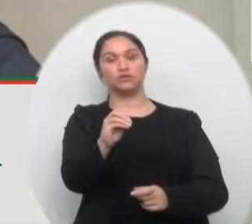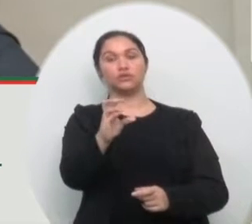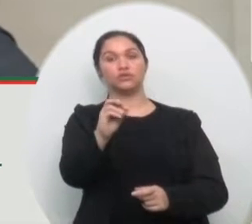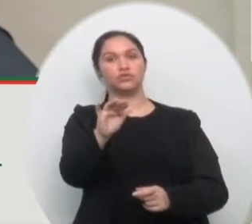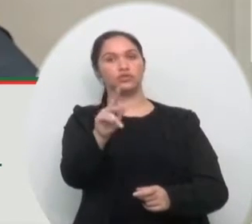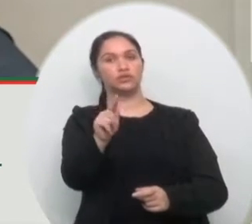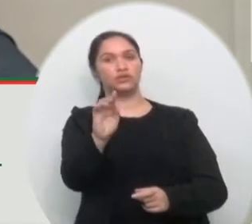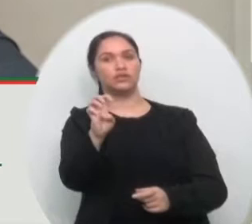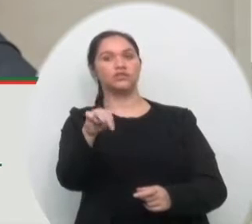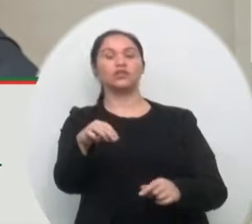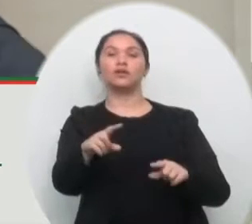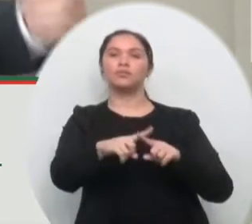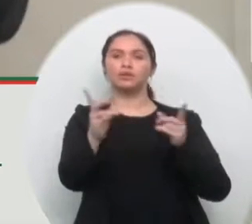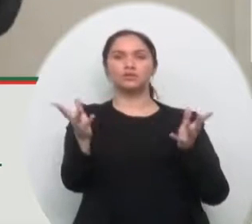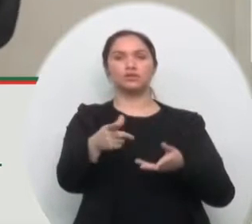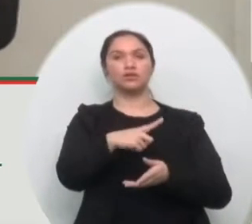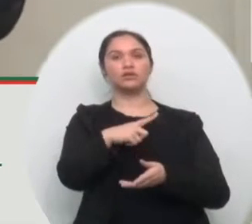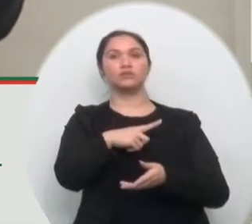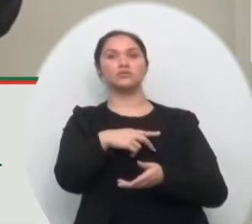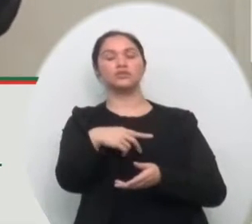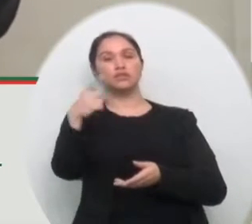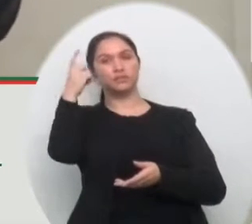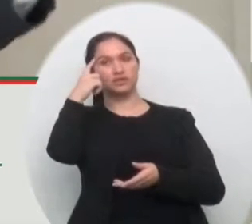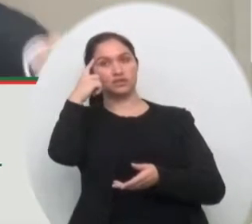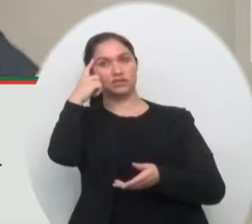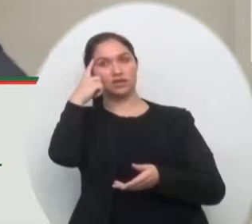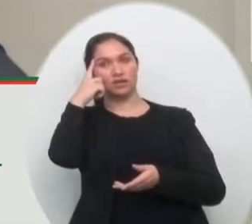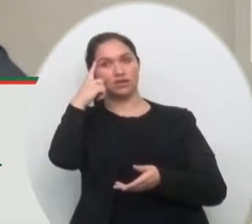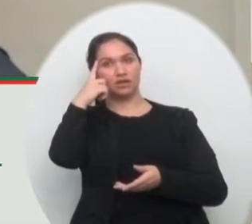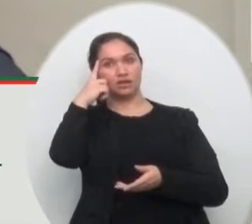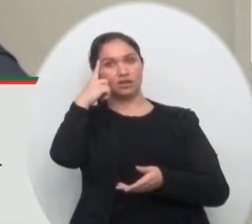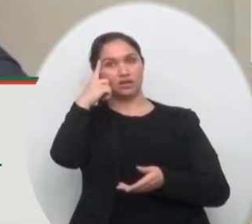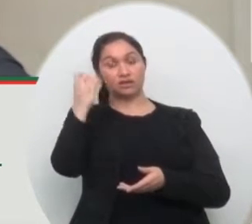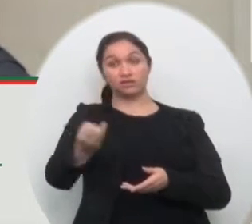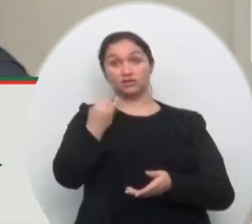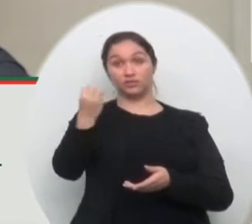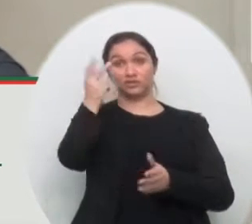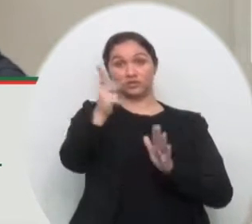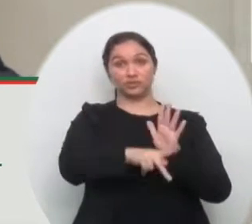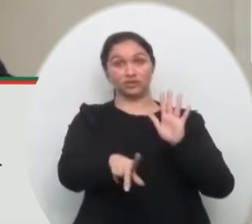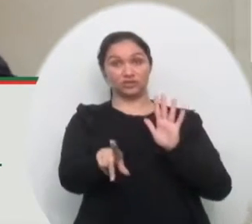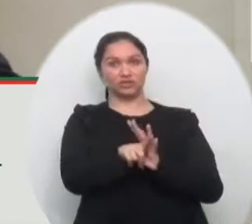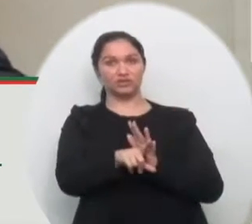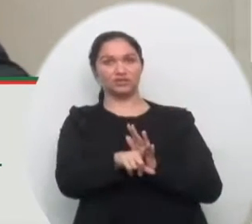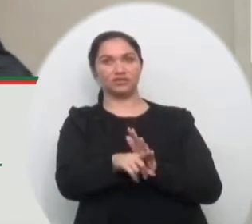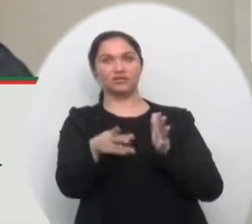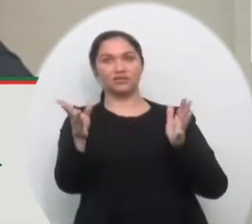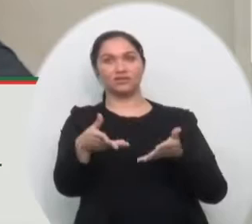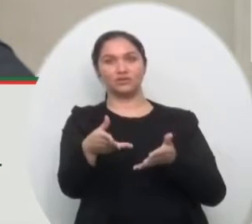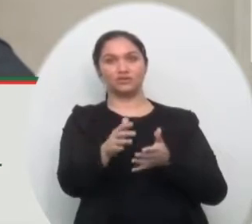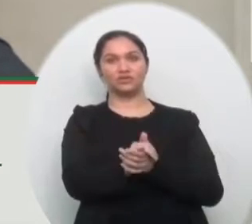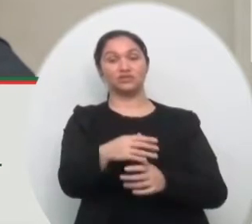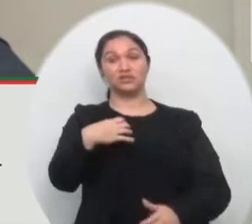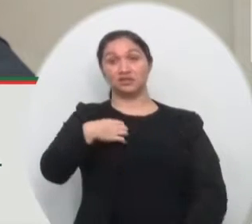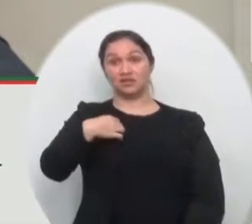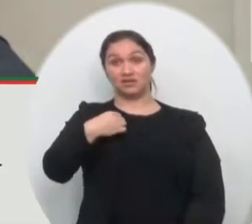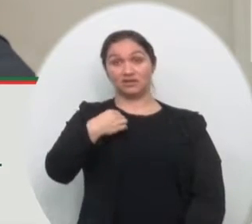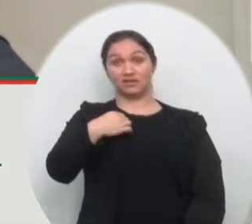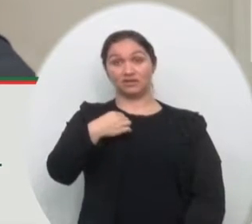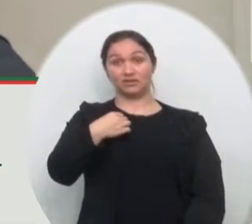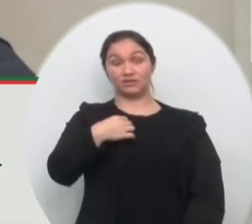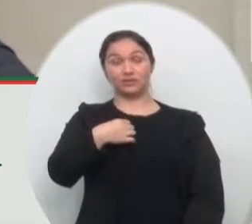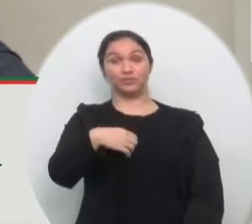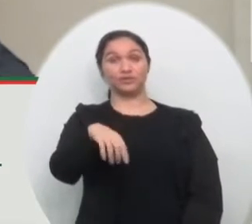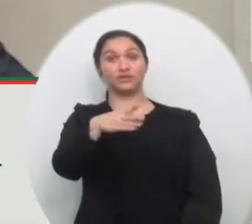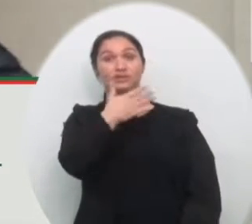vereador Juarez está com a camisa amarela, então, em alusão ao sistema amarelo, imagino eu, pode contar com o voto desse vereador e tem